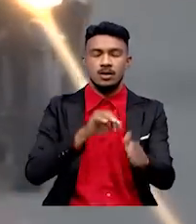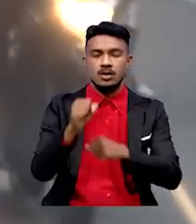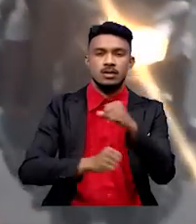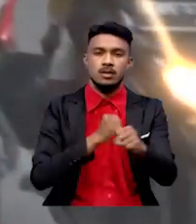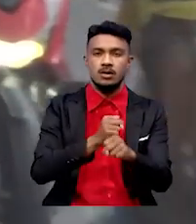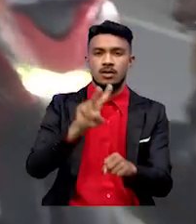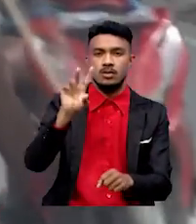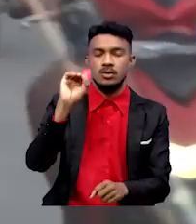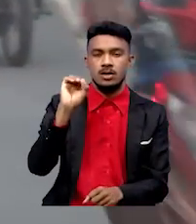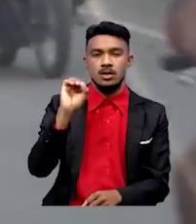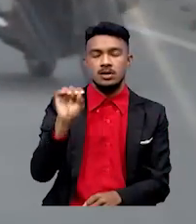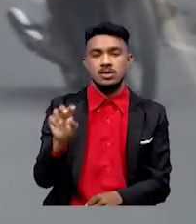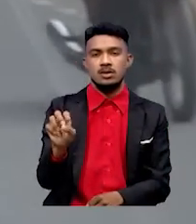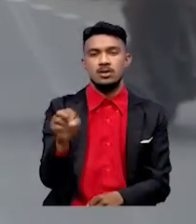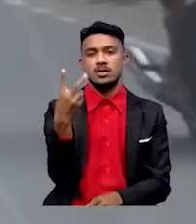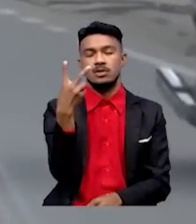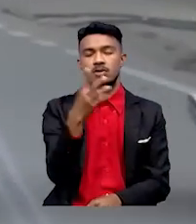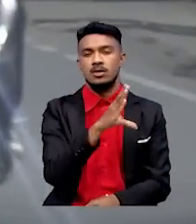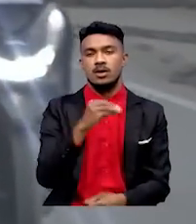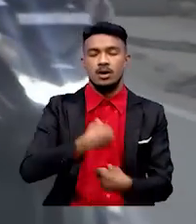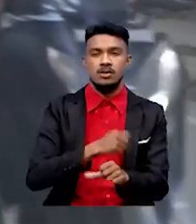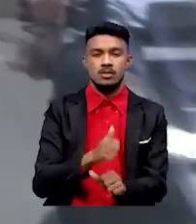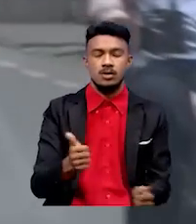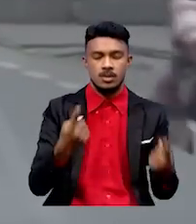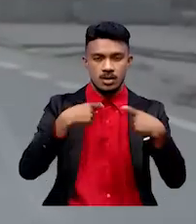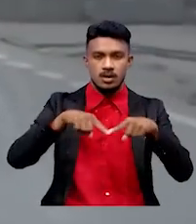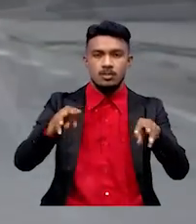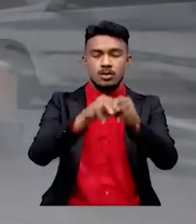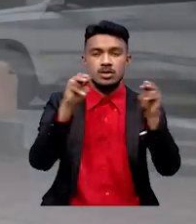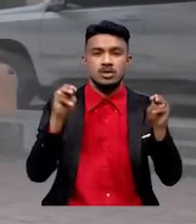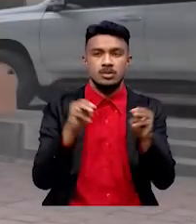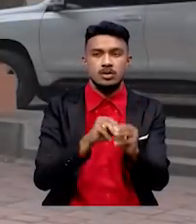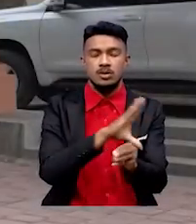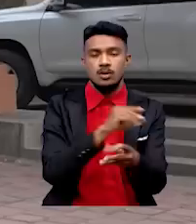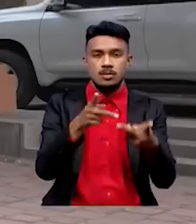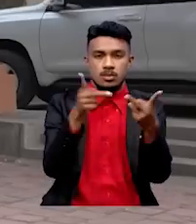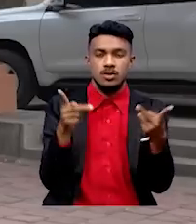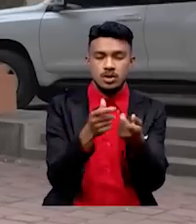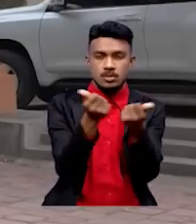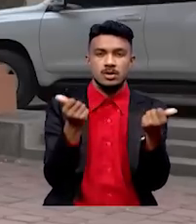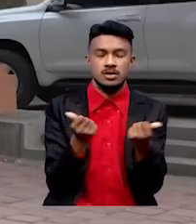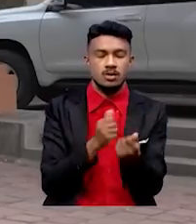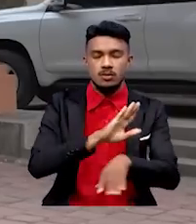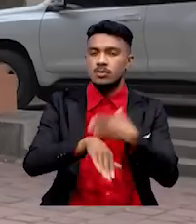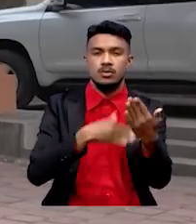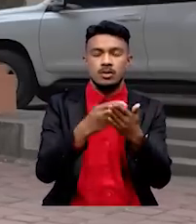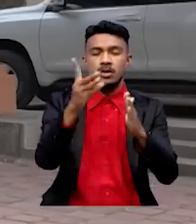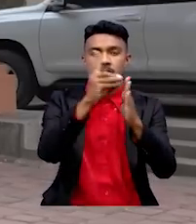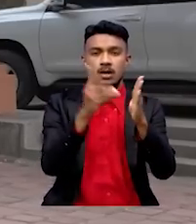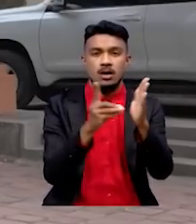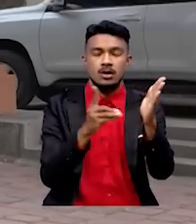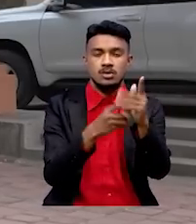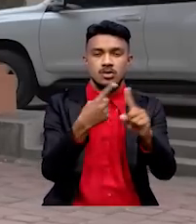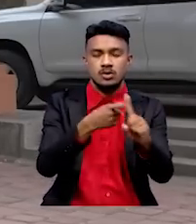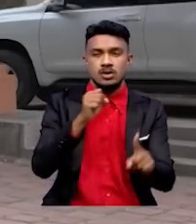rua, ahu implementa ba município no posto administrativo roto. Dados husi Ministério Solidariedade